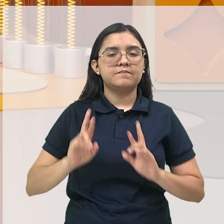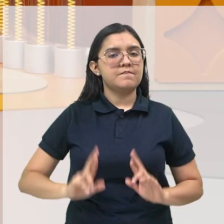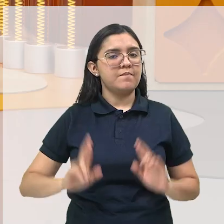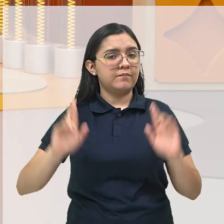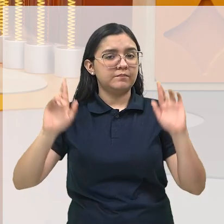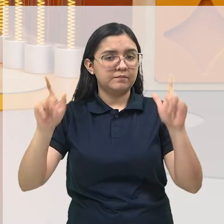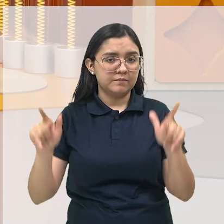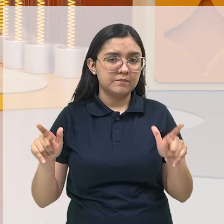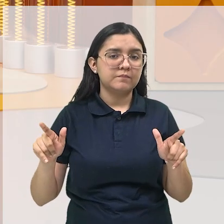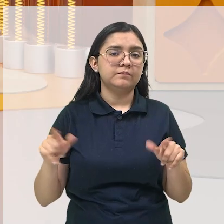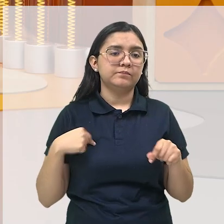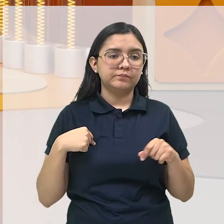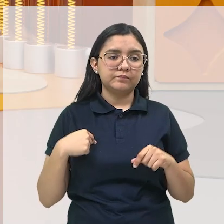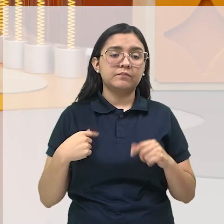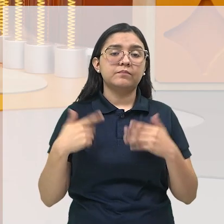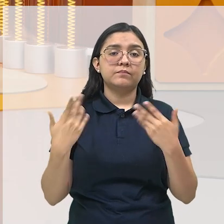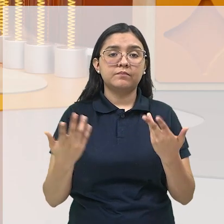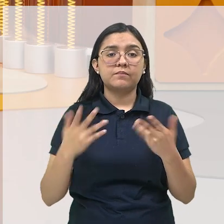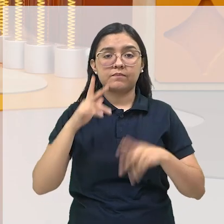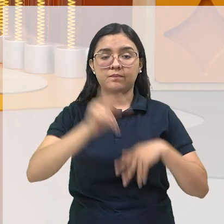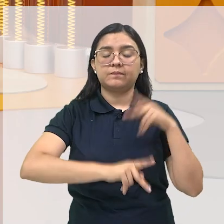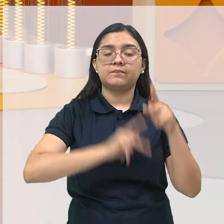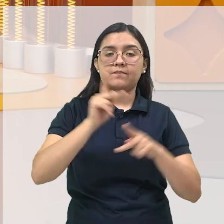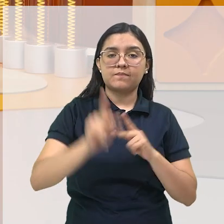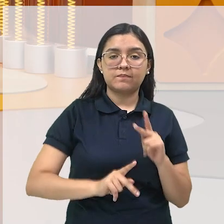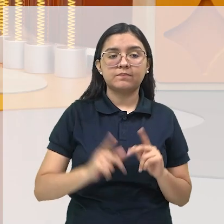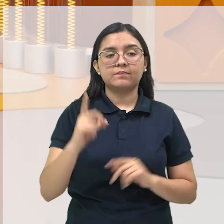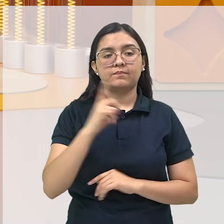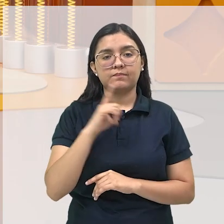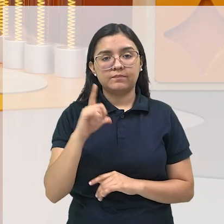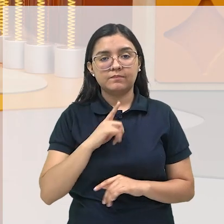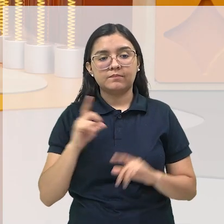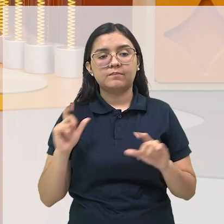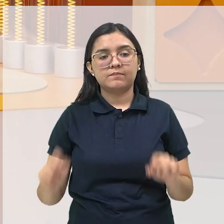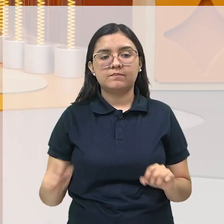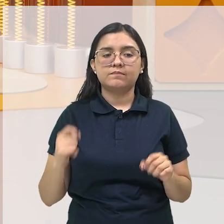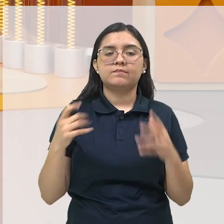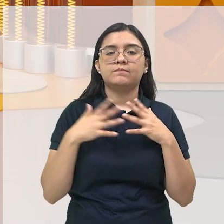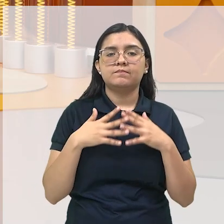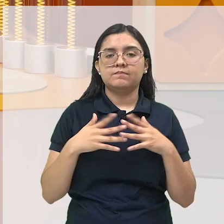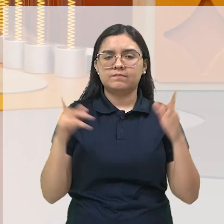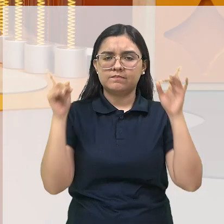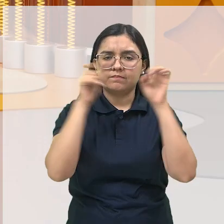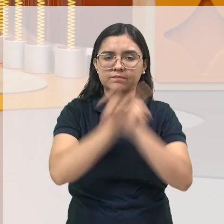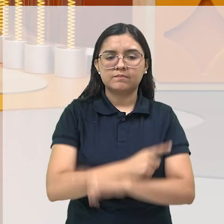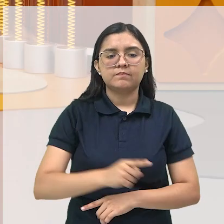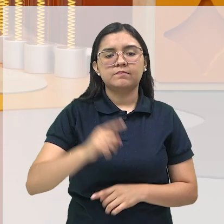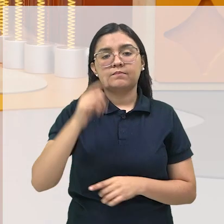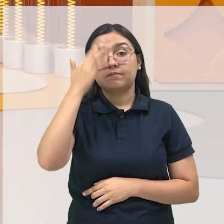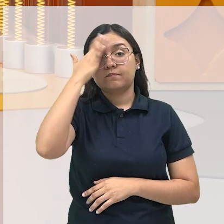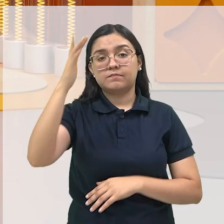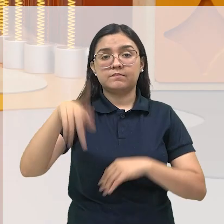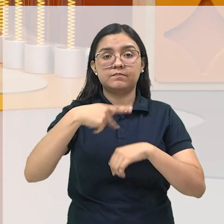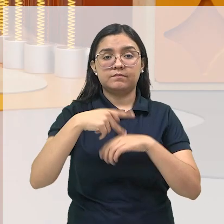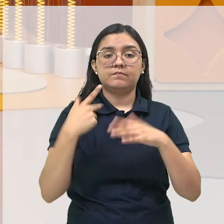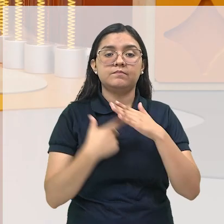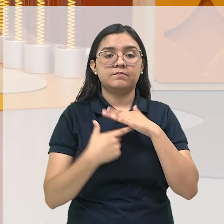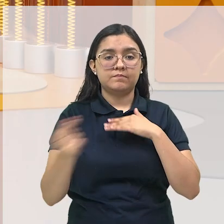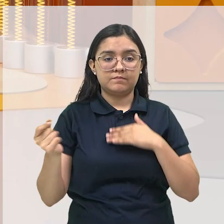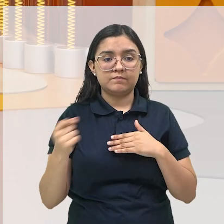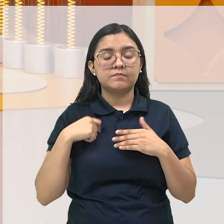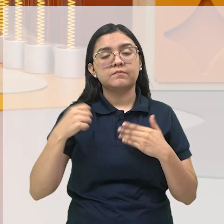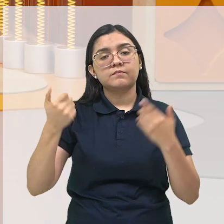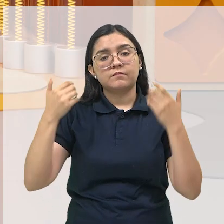realidade que você conhece. Então essas pessoas passam, né, por situações muito complicadas, principalmente no caso dos refugiados, que a gente vai